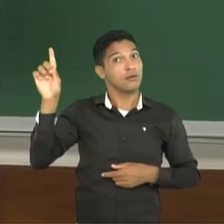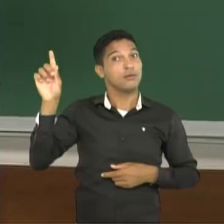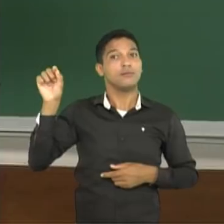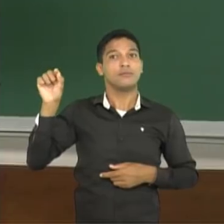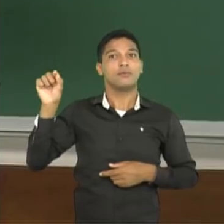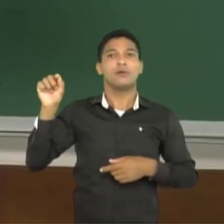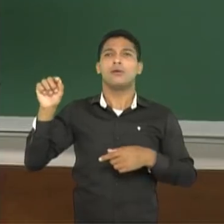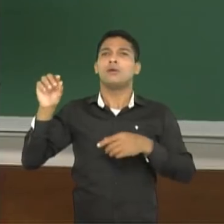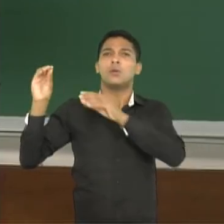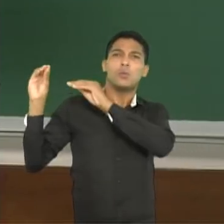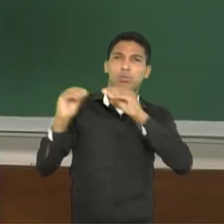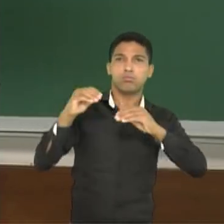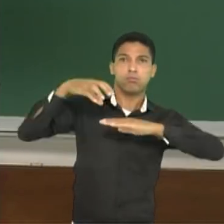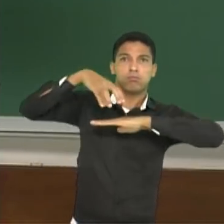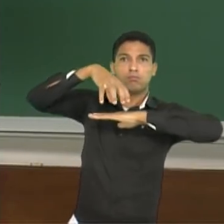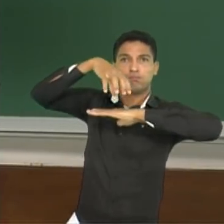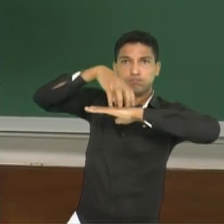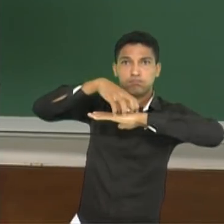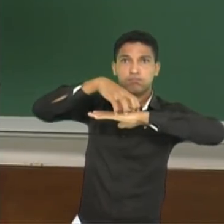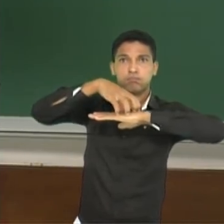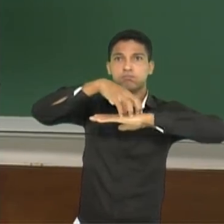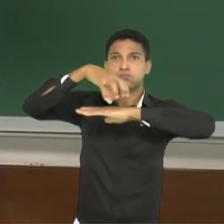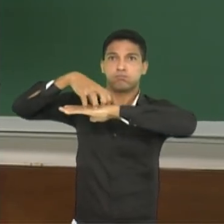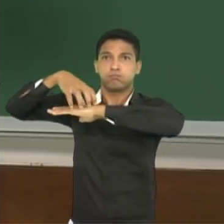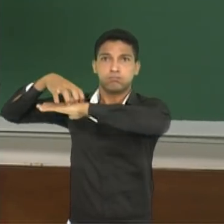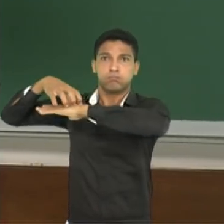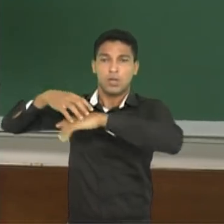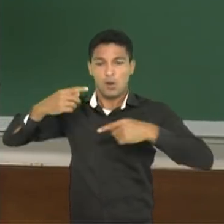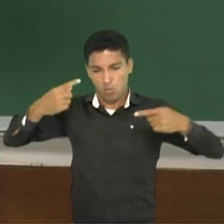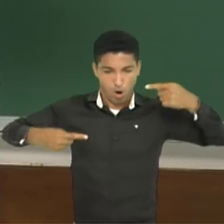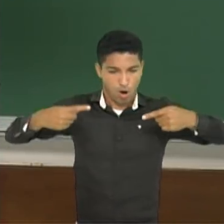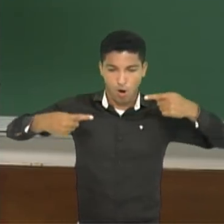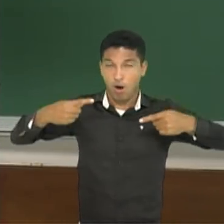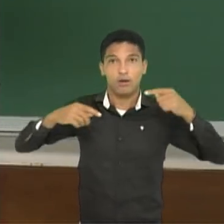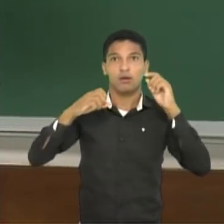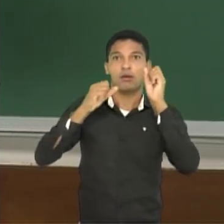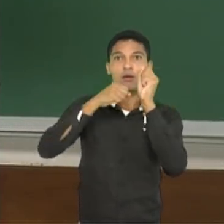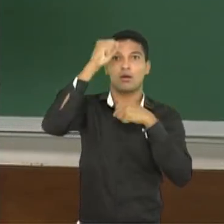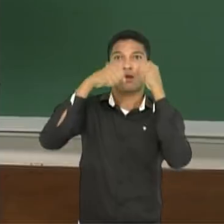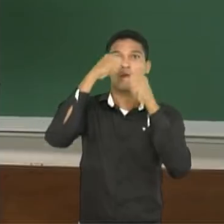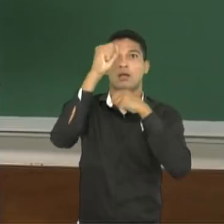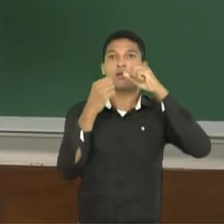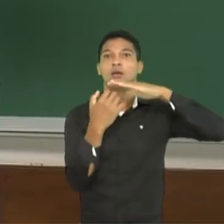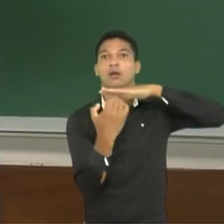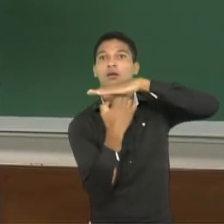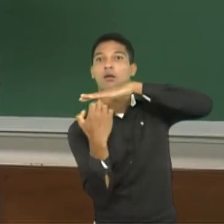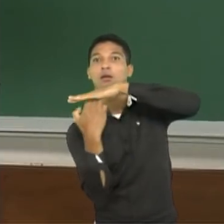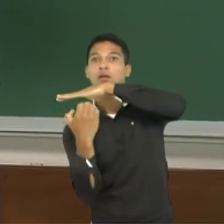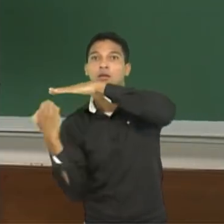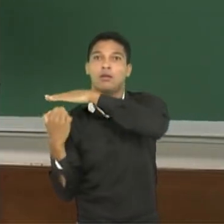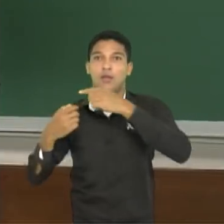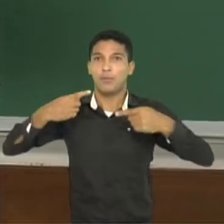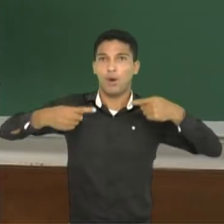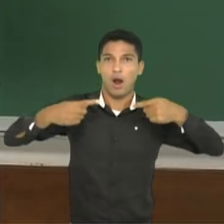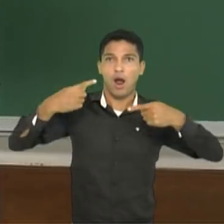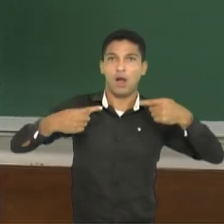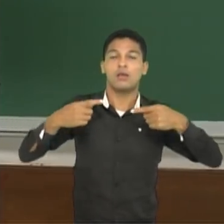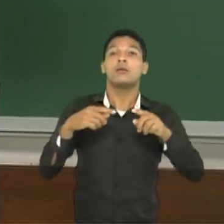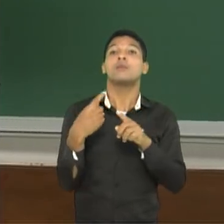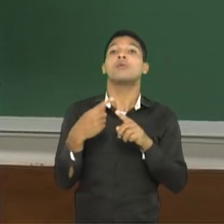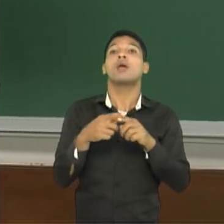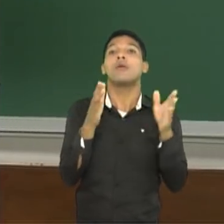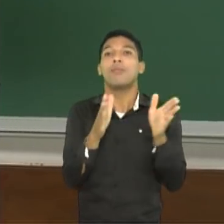ali em diversos setores. Essa concorrência vai propiciar com que essa atividade industrial seja